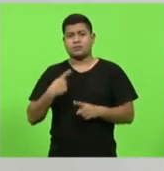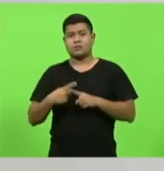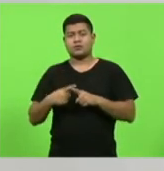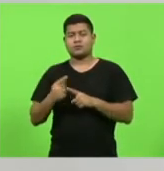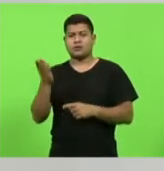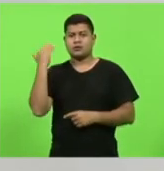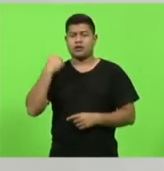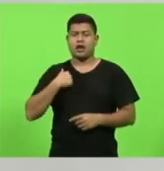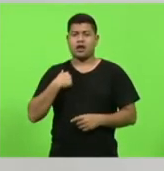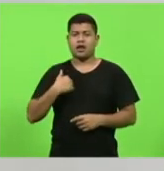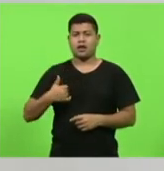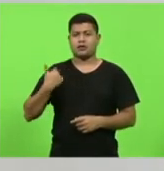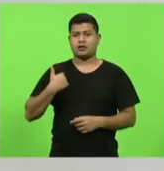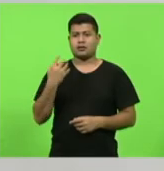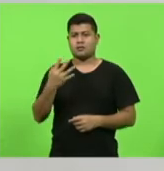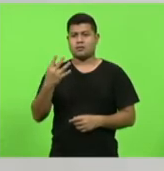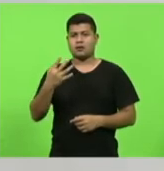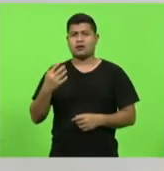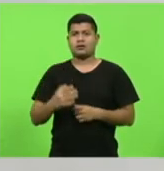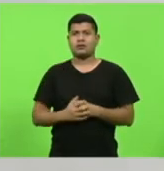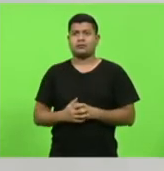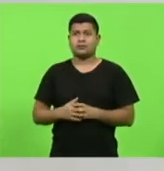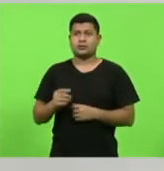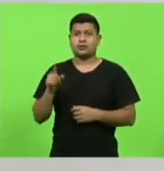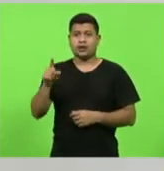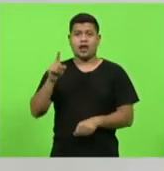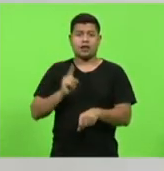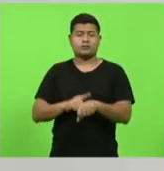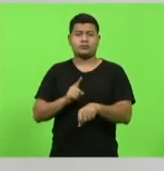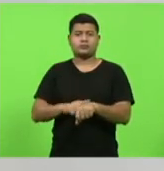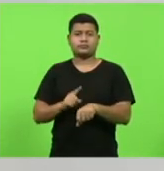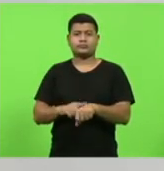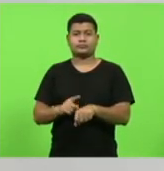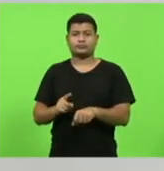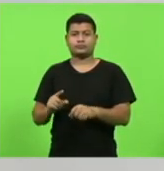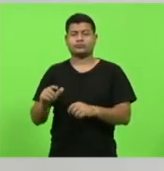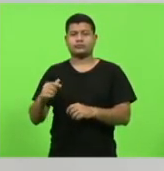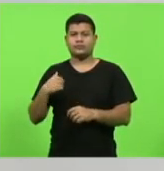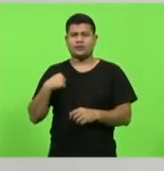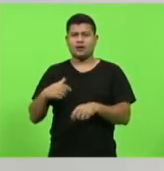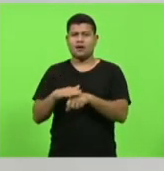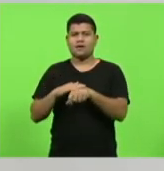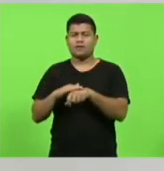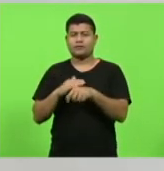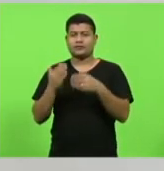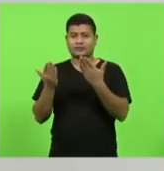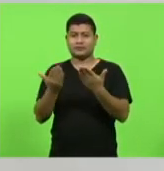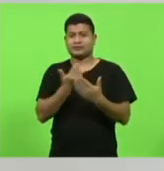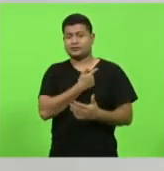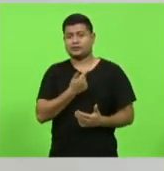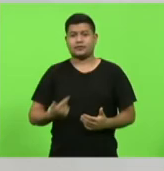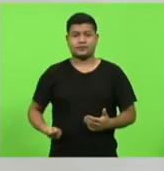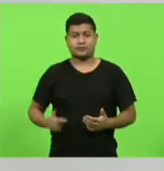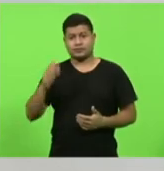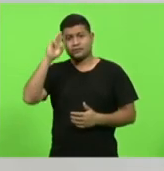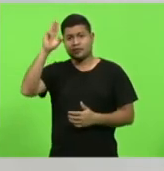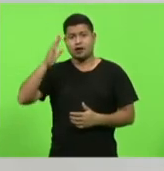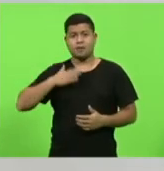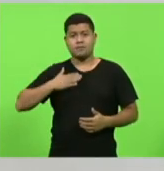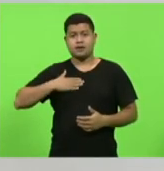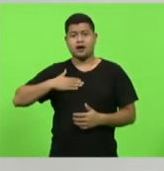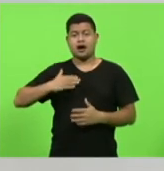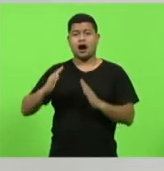idade, contei isso, inclusive, deputado Berlanda, no momento da conversa com o governador, quando eu tinha 4 anos, a minha casa